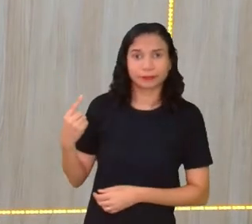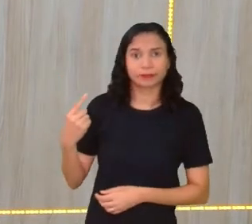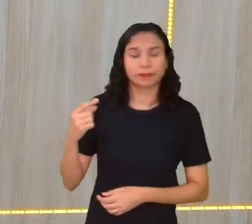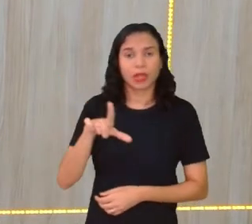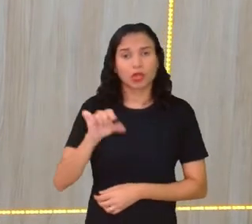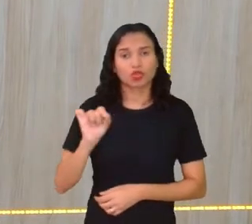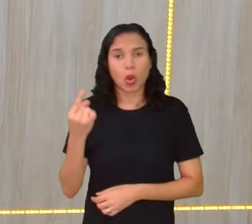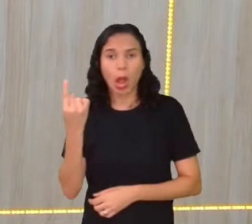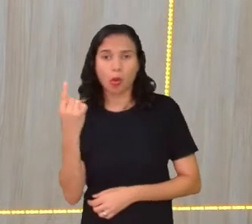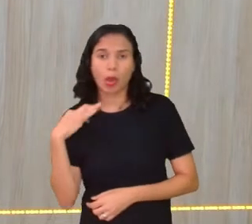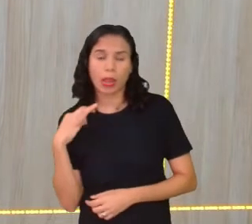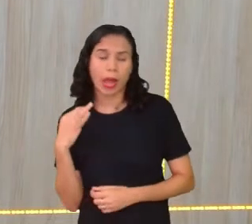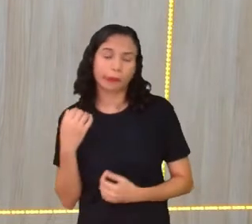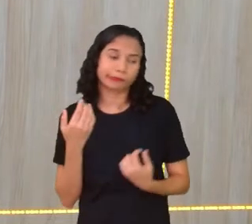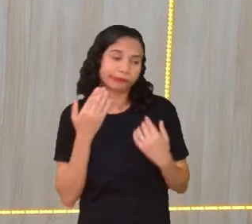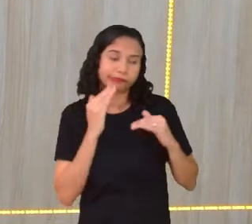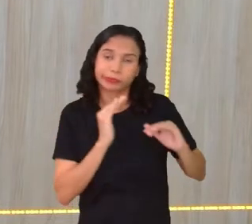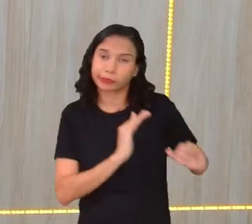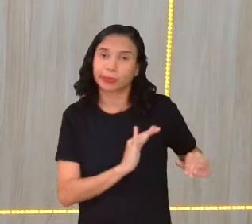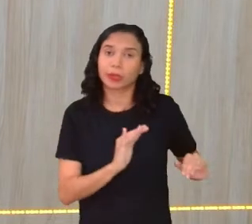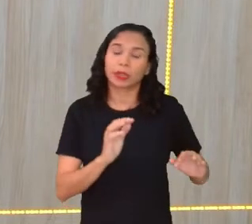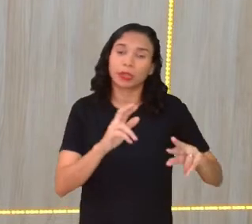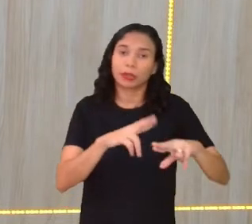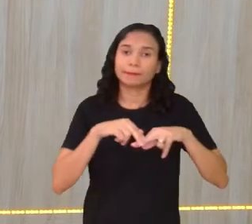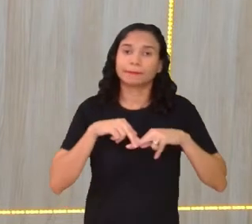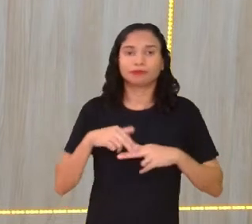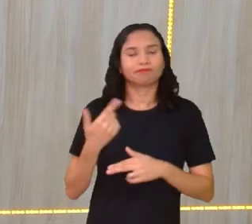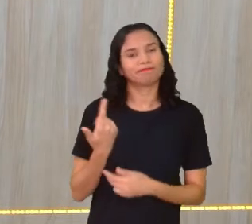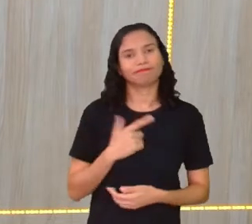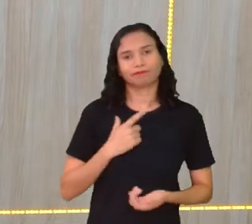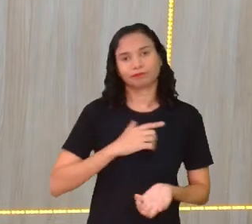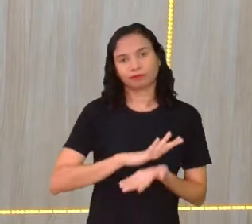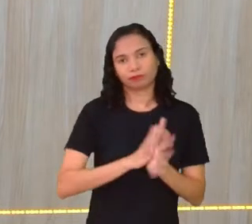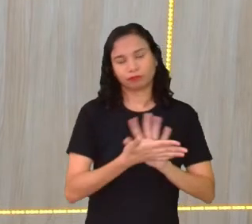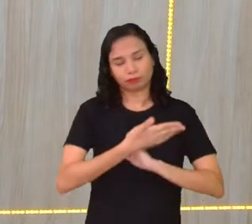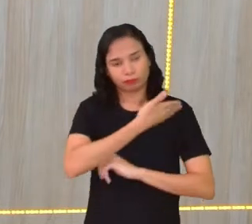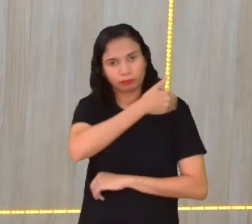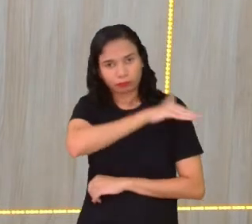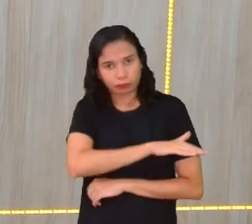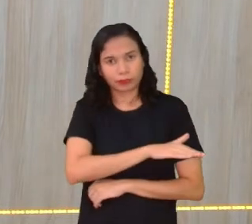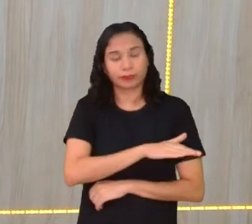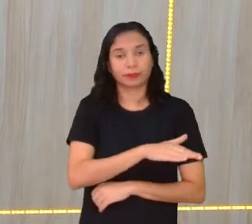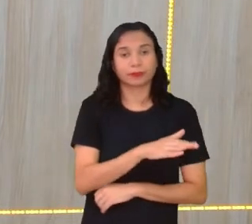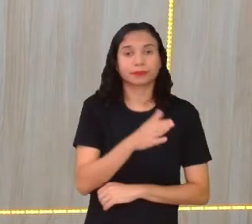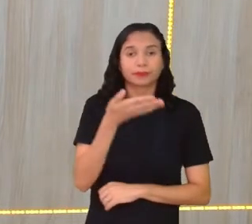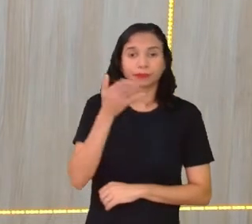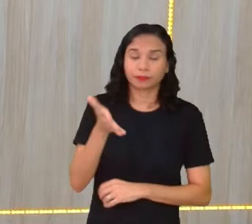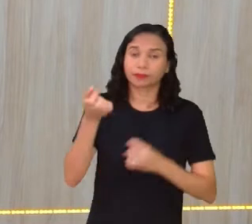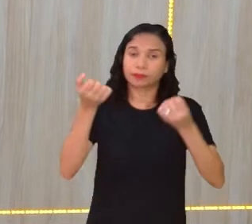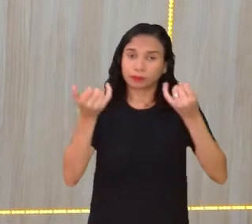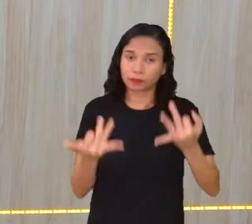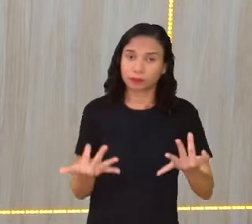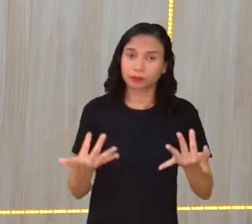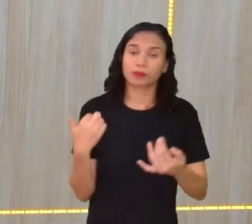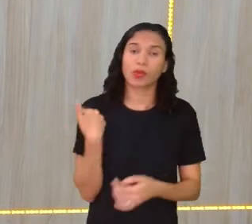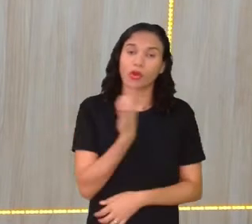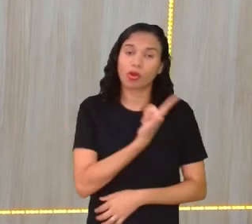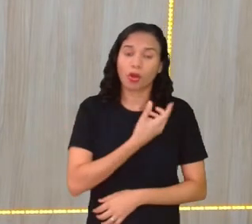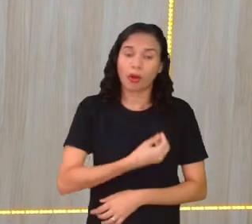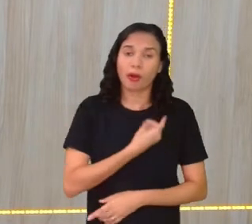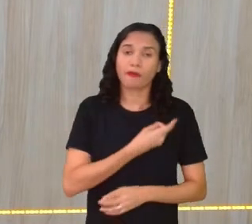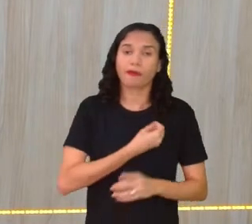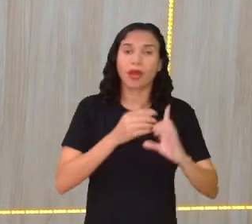por um candidato e não por outro. Isso não é motivo, né, para preconceito, né? Como a gente diz, a gente vive uma